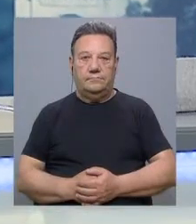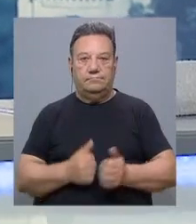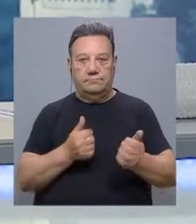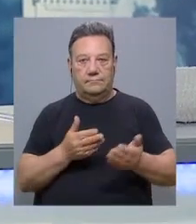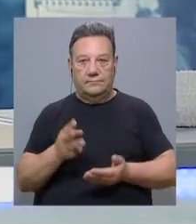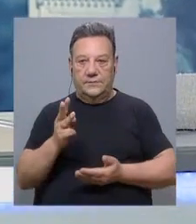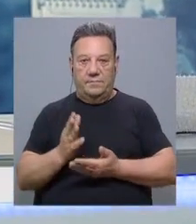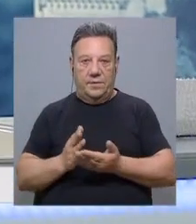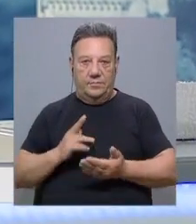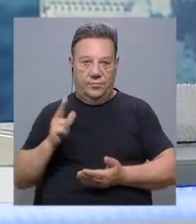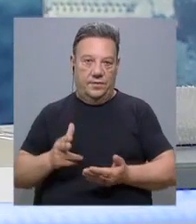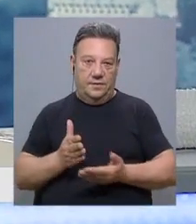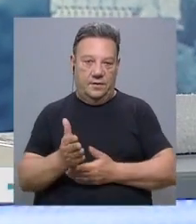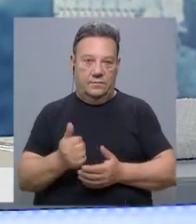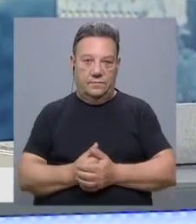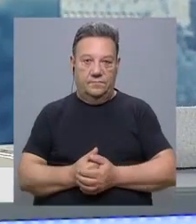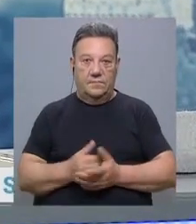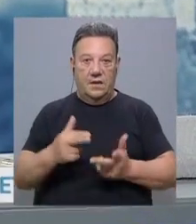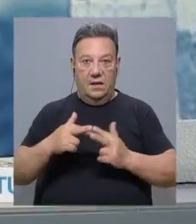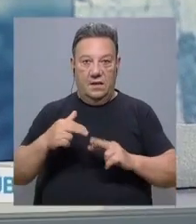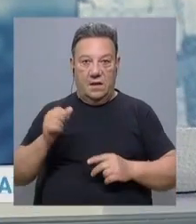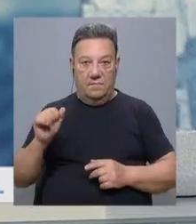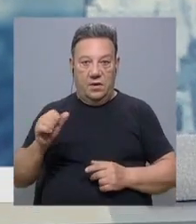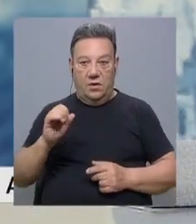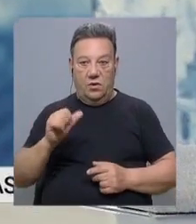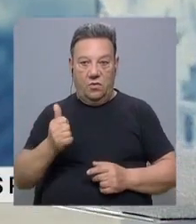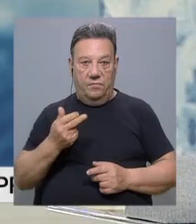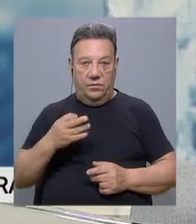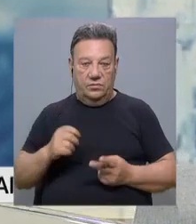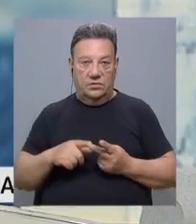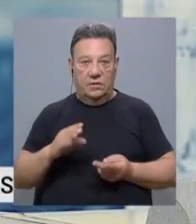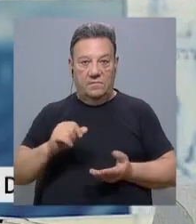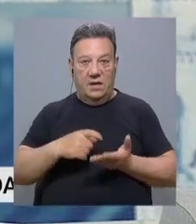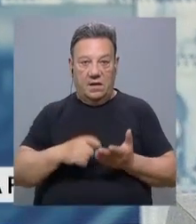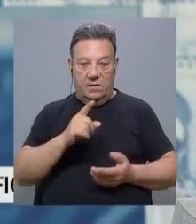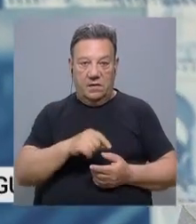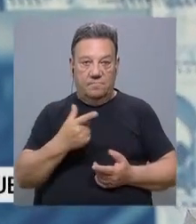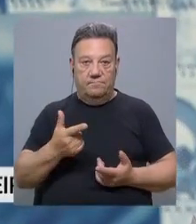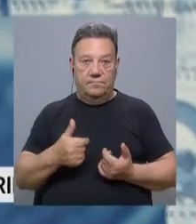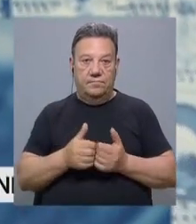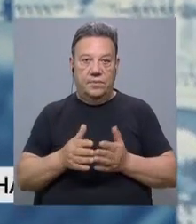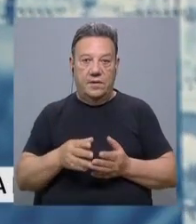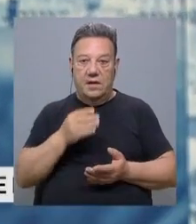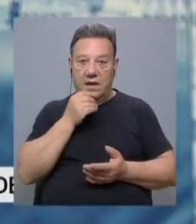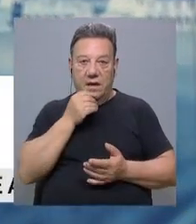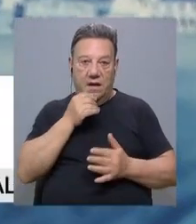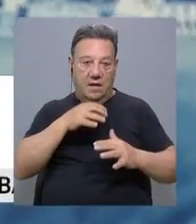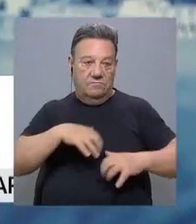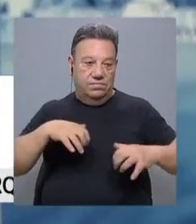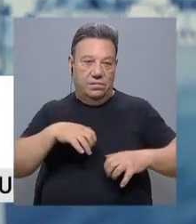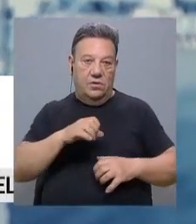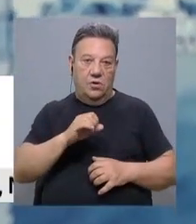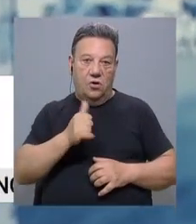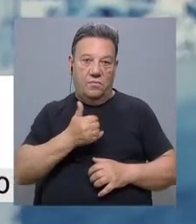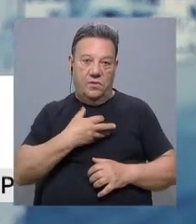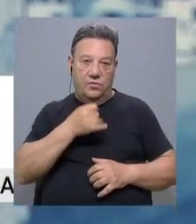Bem-vindos à terceira parte de Portugal em Direto. As câmaras municipais de Óbidos e das Caldas da Rainha estão a retirar areia da Lagoa de Óbidos para impedir